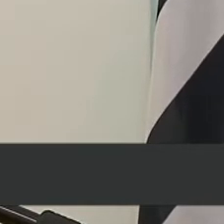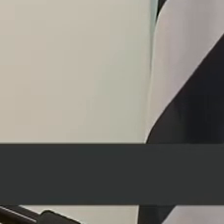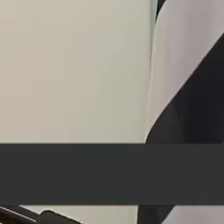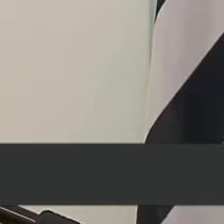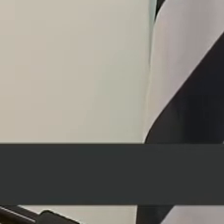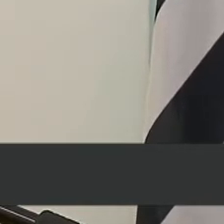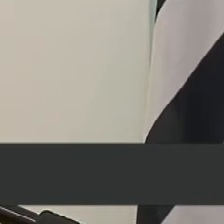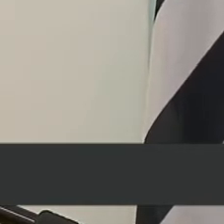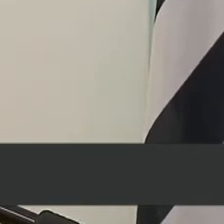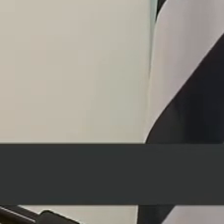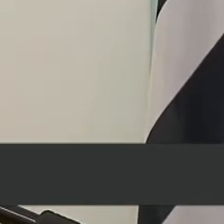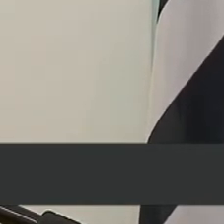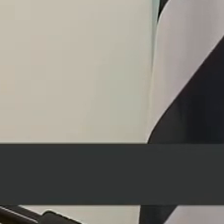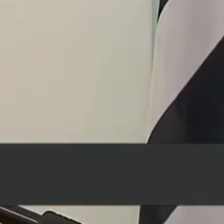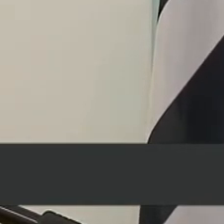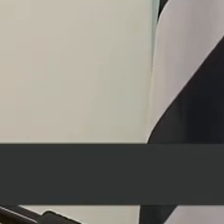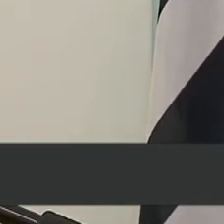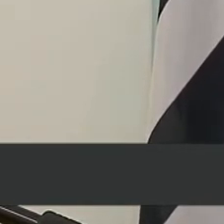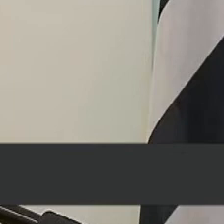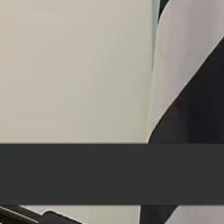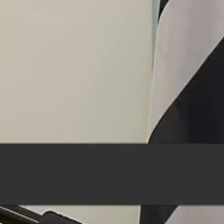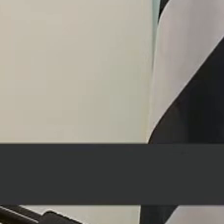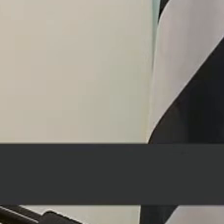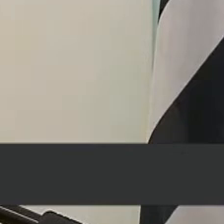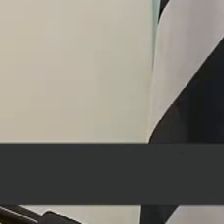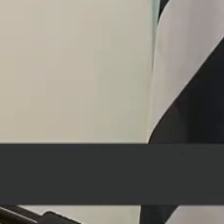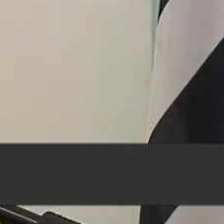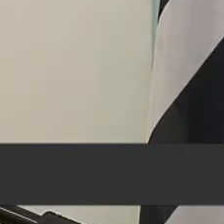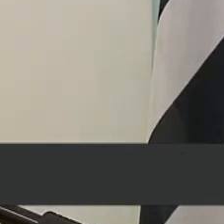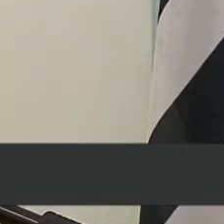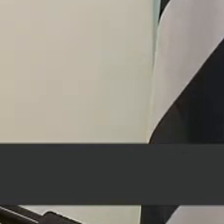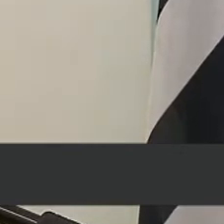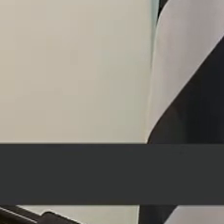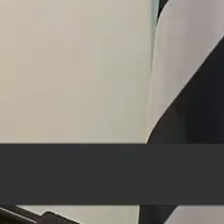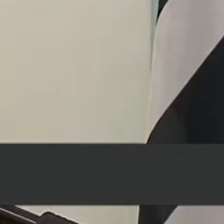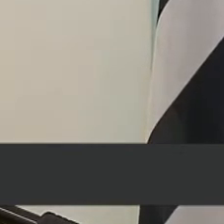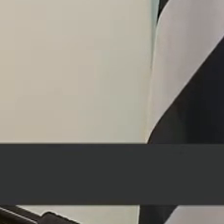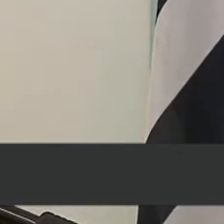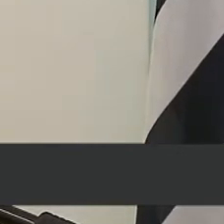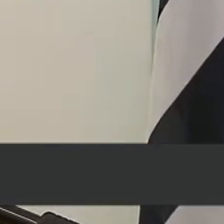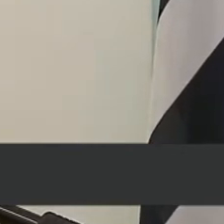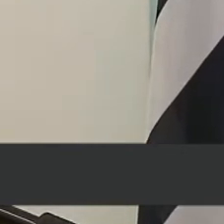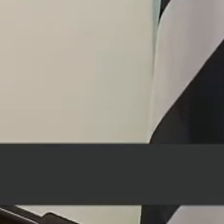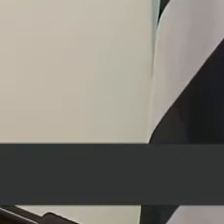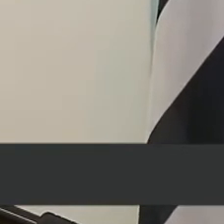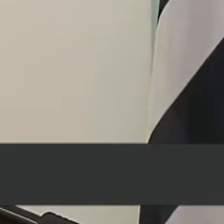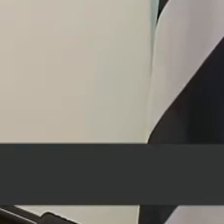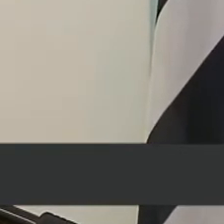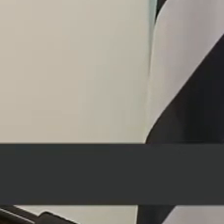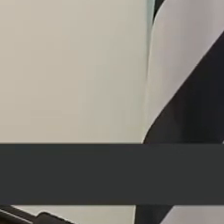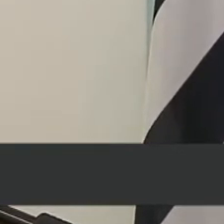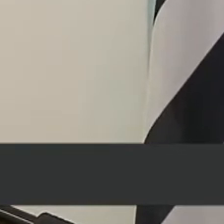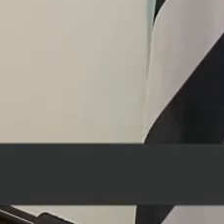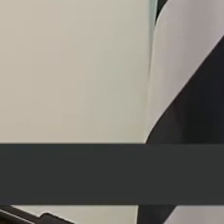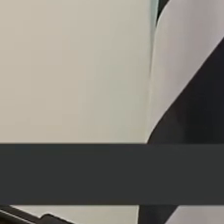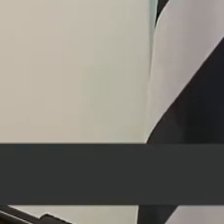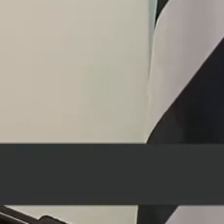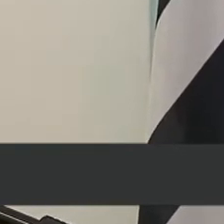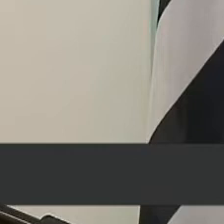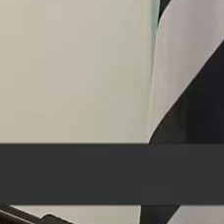abraço muito especial aqui ao presidente Temer, ao nosso sempre secretário e